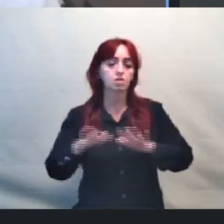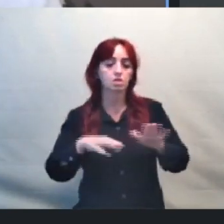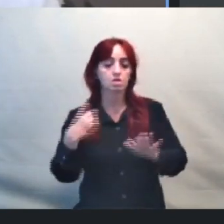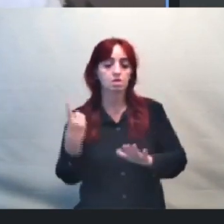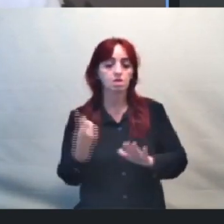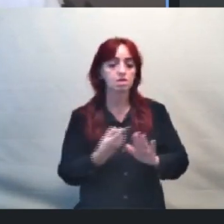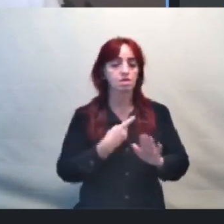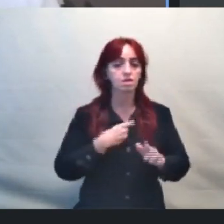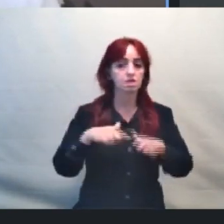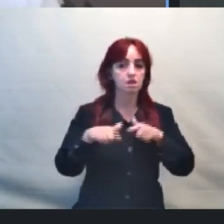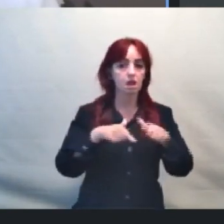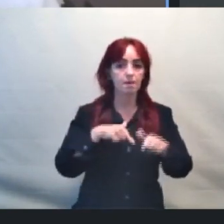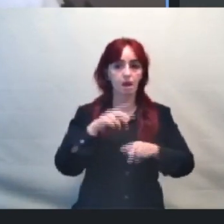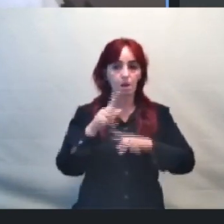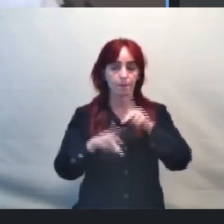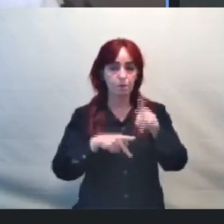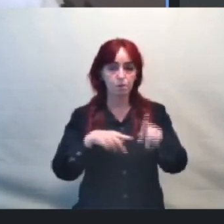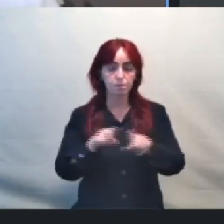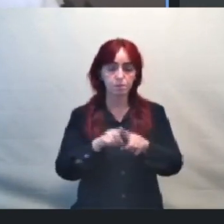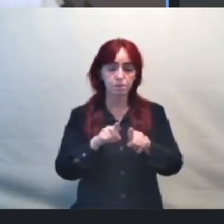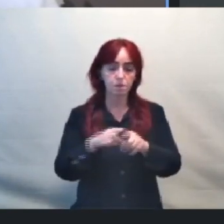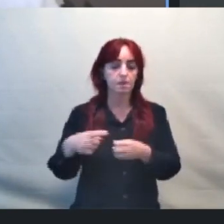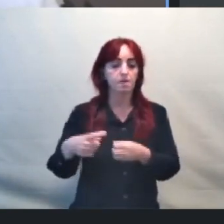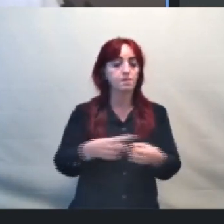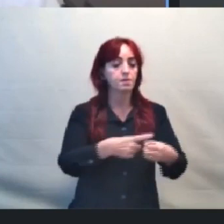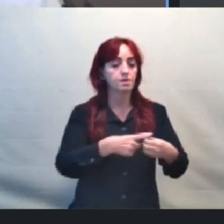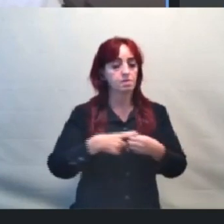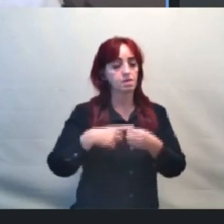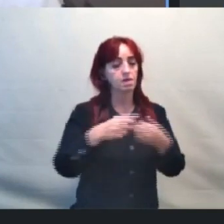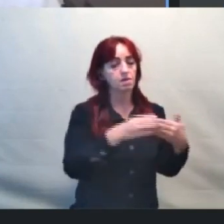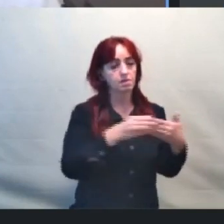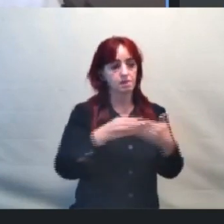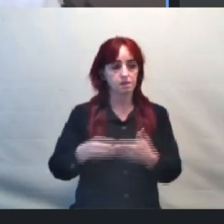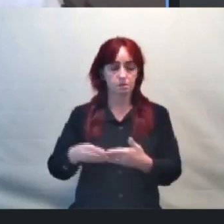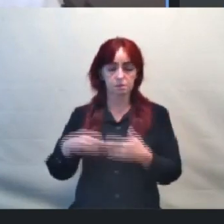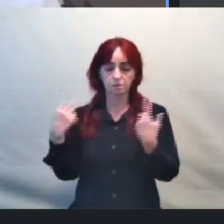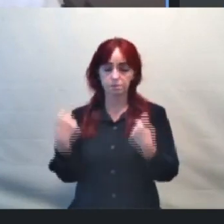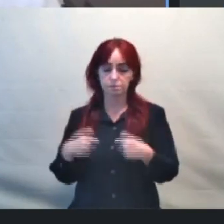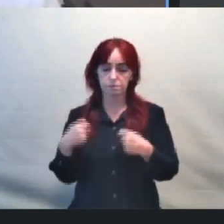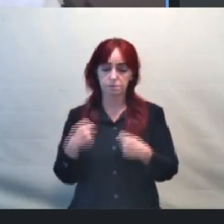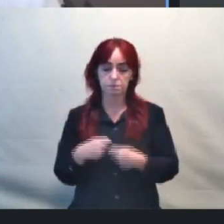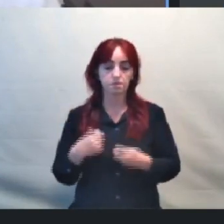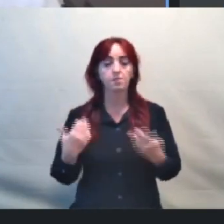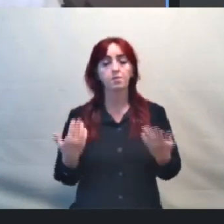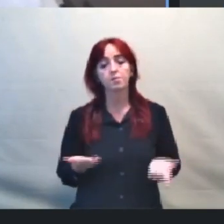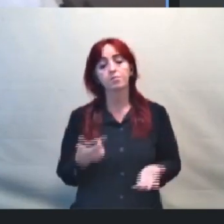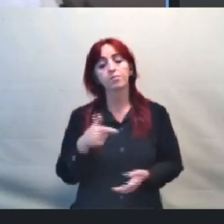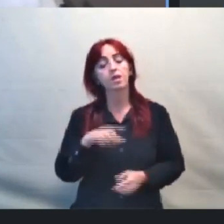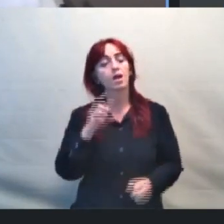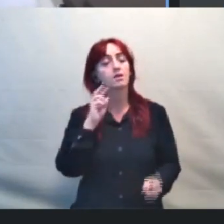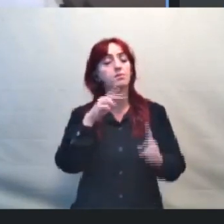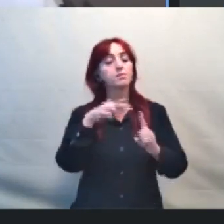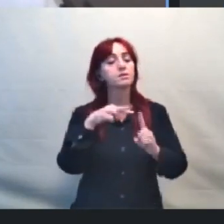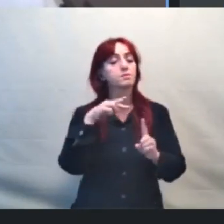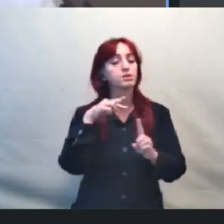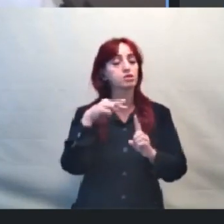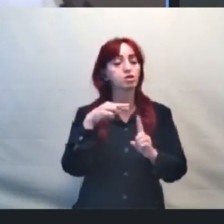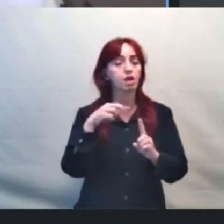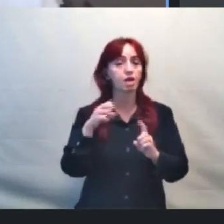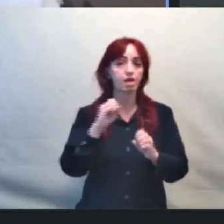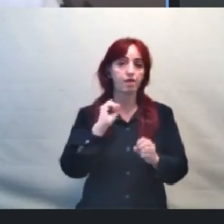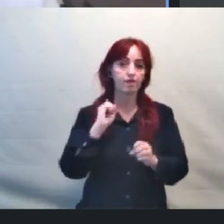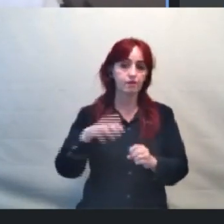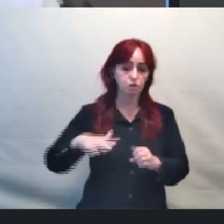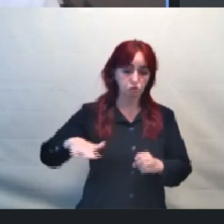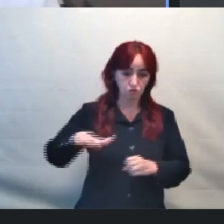públicos, né, municipais, para os encaminhamentos necessários. Então, essa é uma perspectiva geral, né, que eu estou tentando